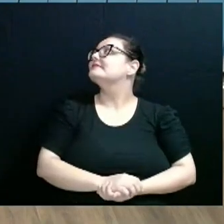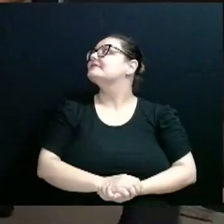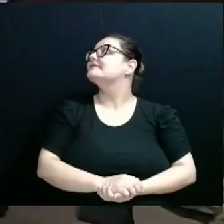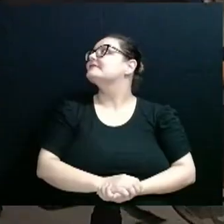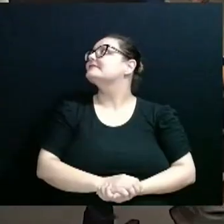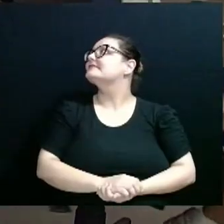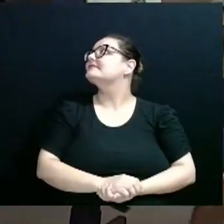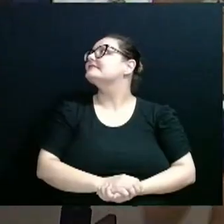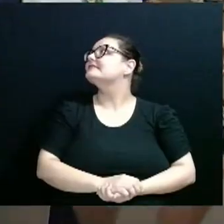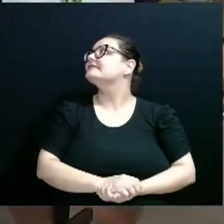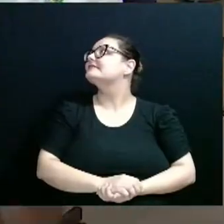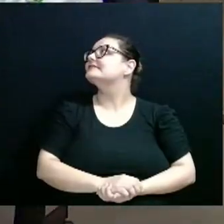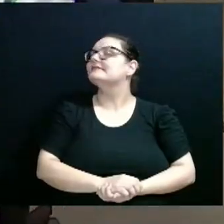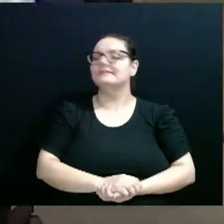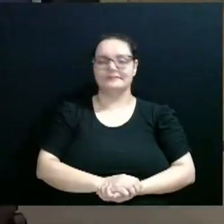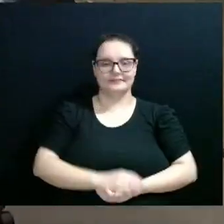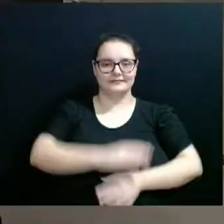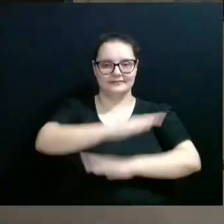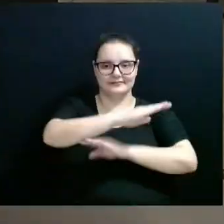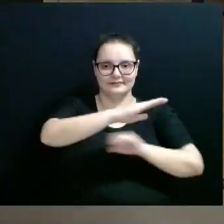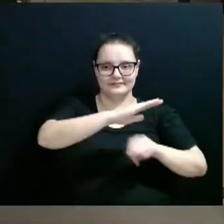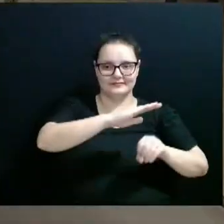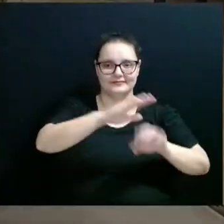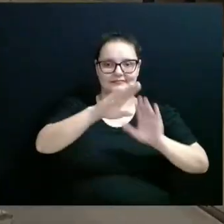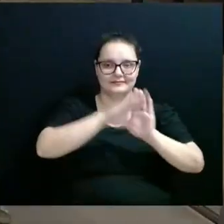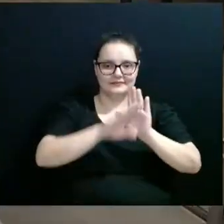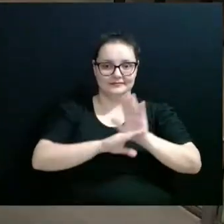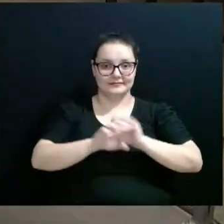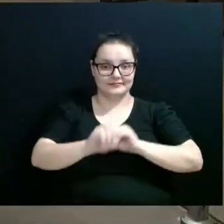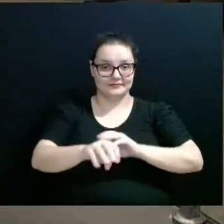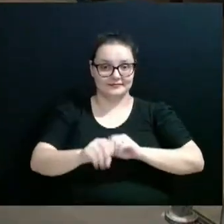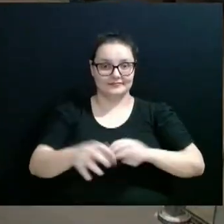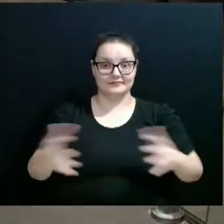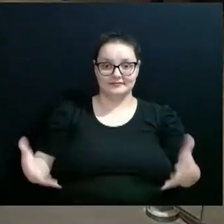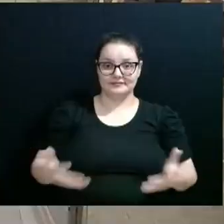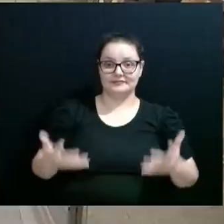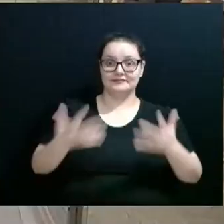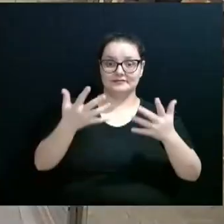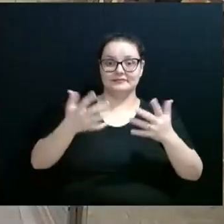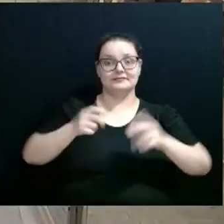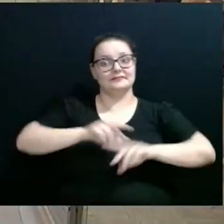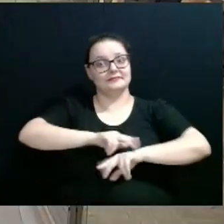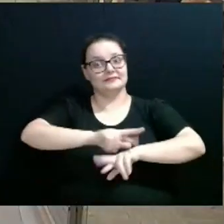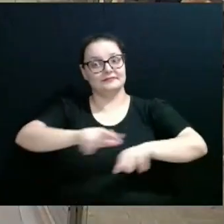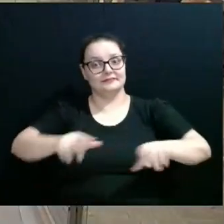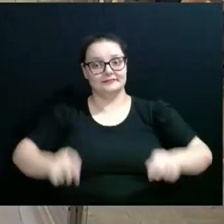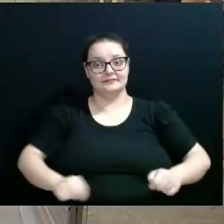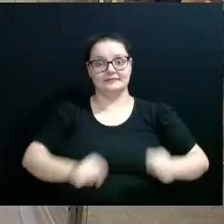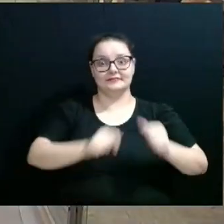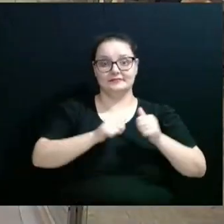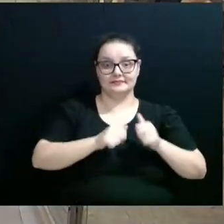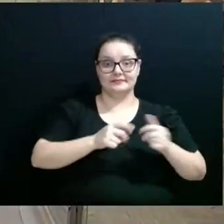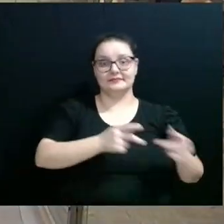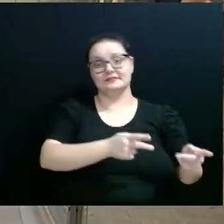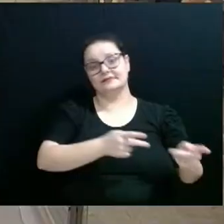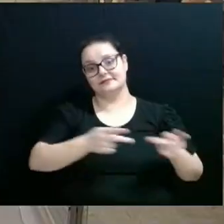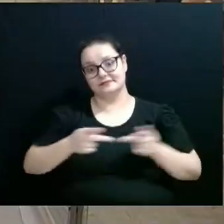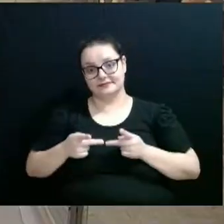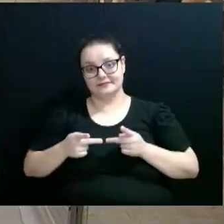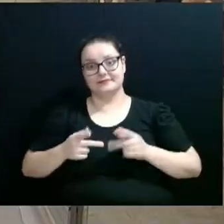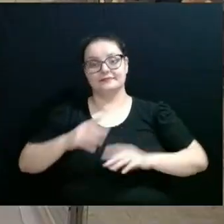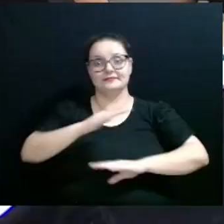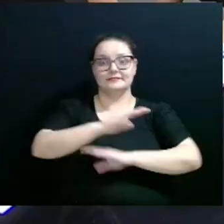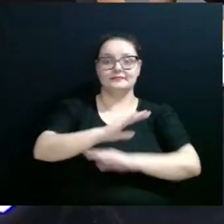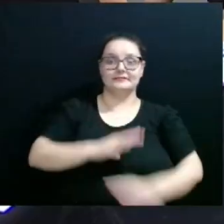O Câmara Educa, programa educativo que promove, entre outros benefícios, a visitação à Câmara Municipal